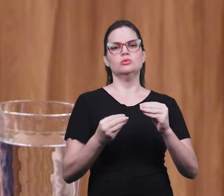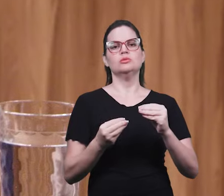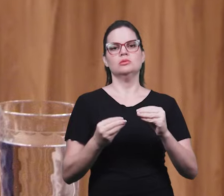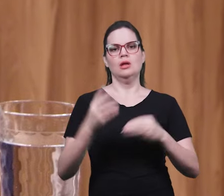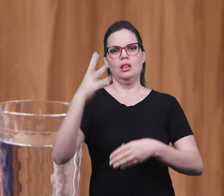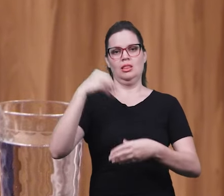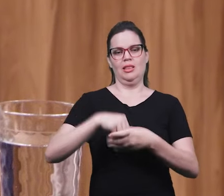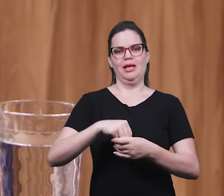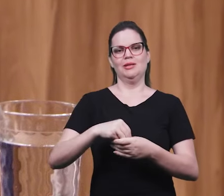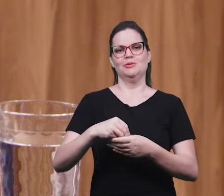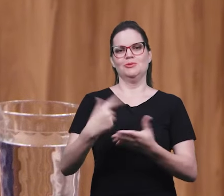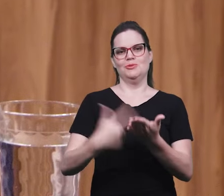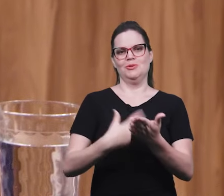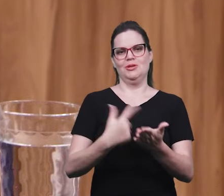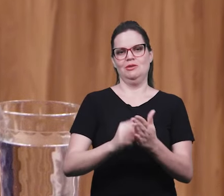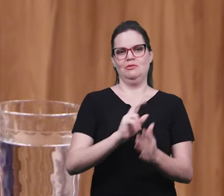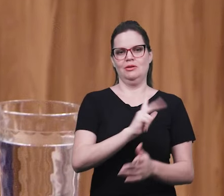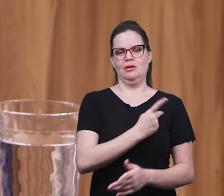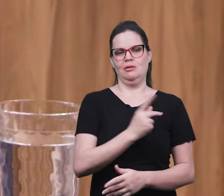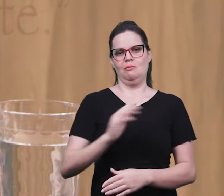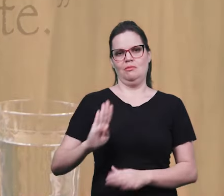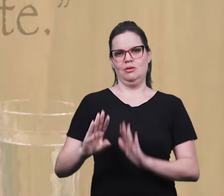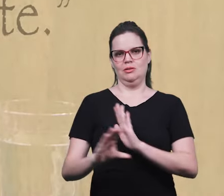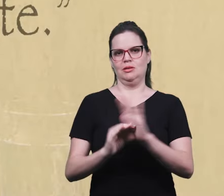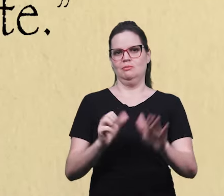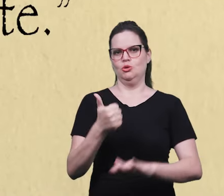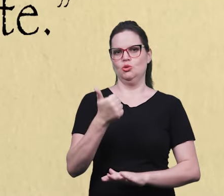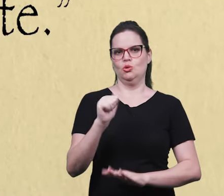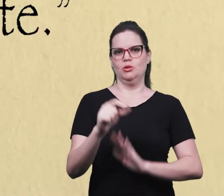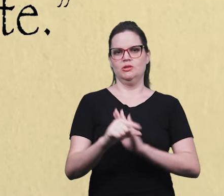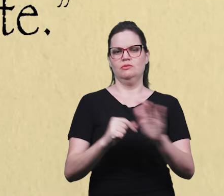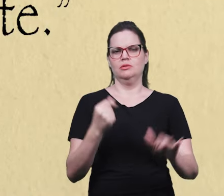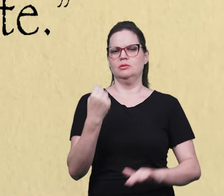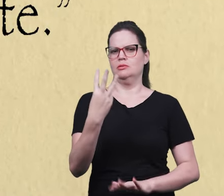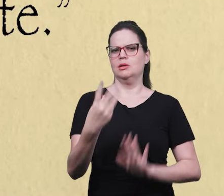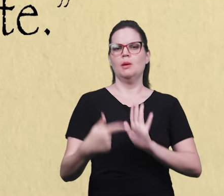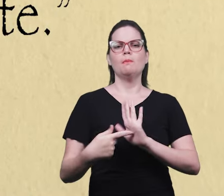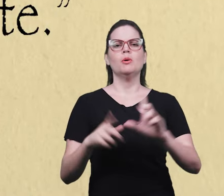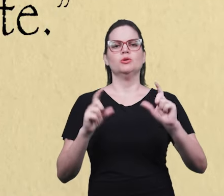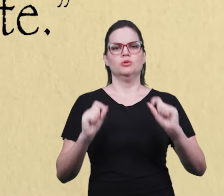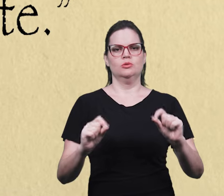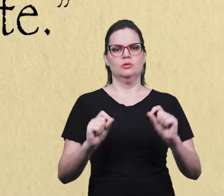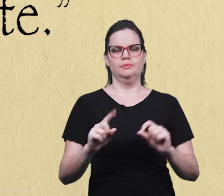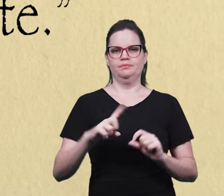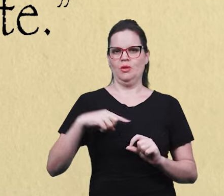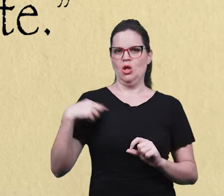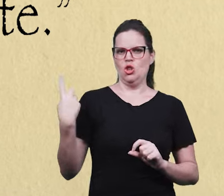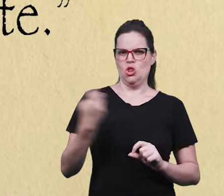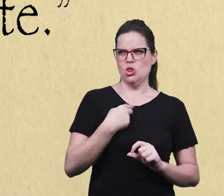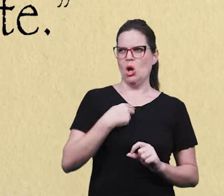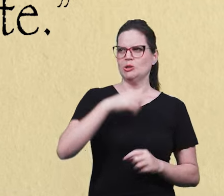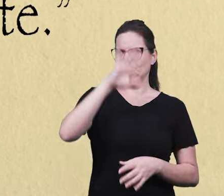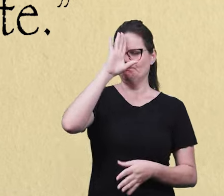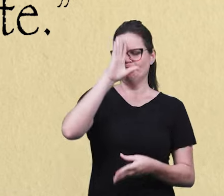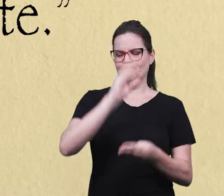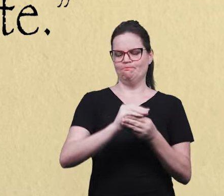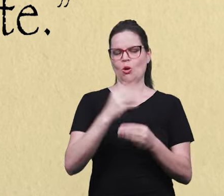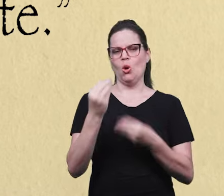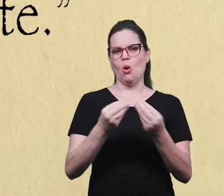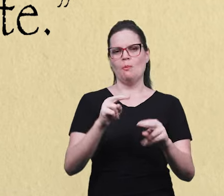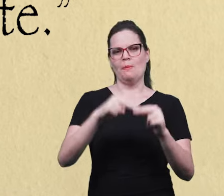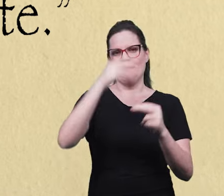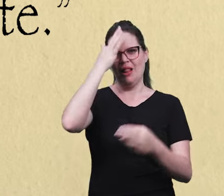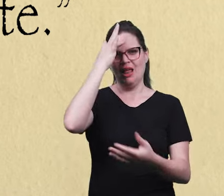quando ele fala no capítulo 11, verso 3, né? Pela fé entendemos que os mundos foram criados, não foi só a terra, os mundos